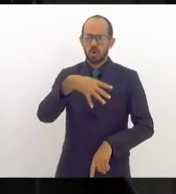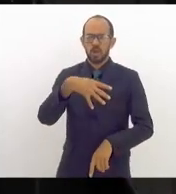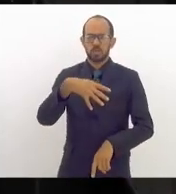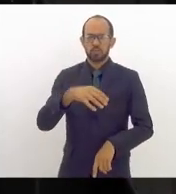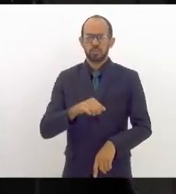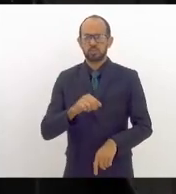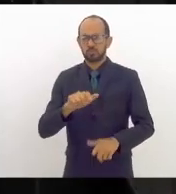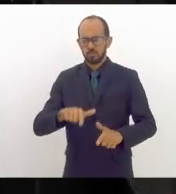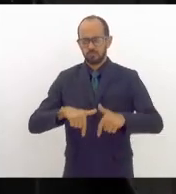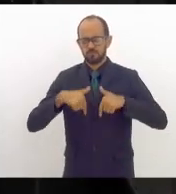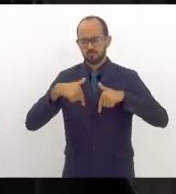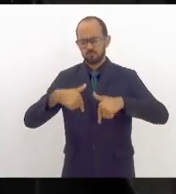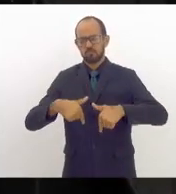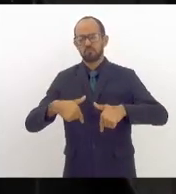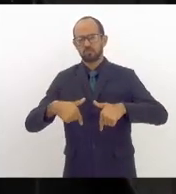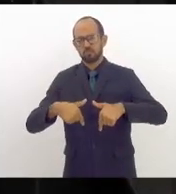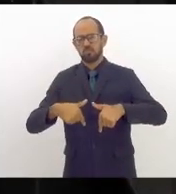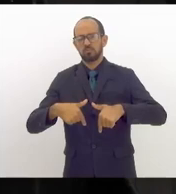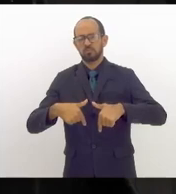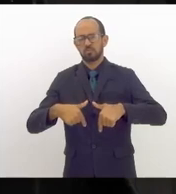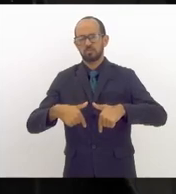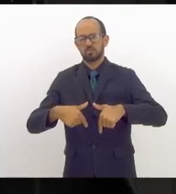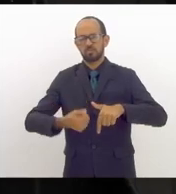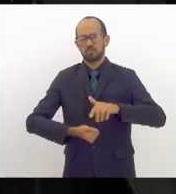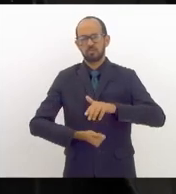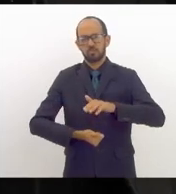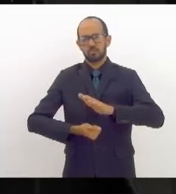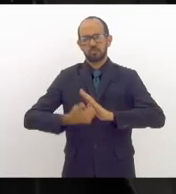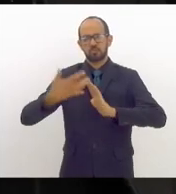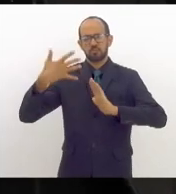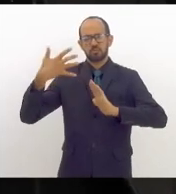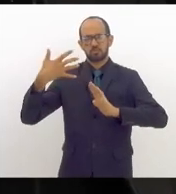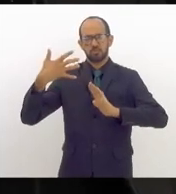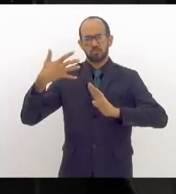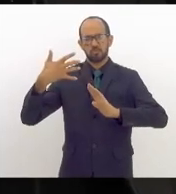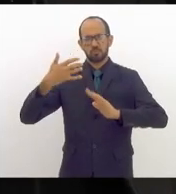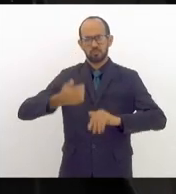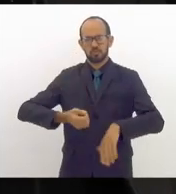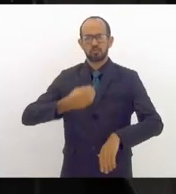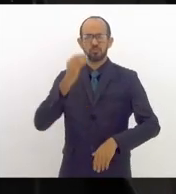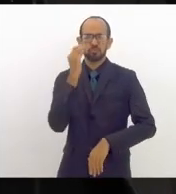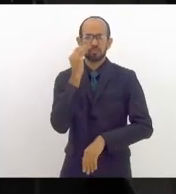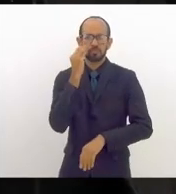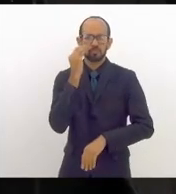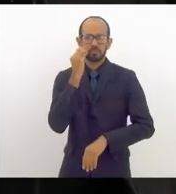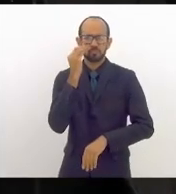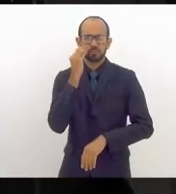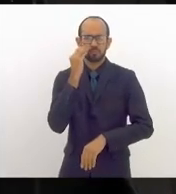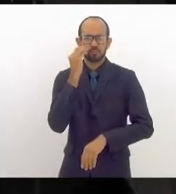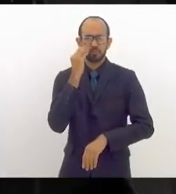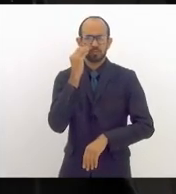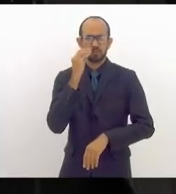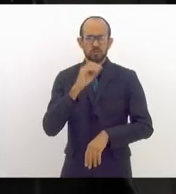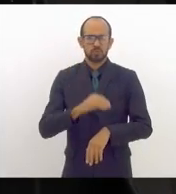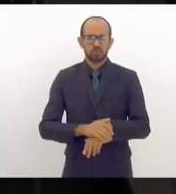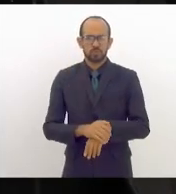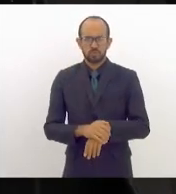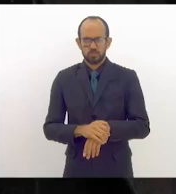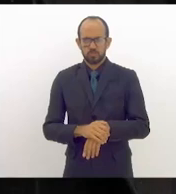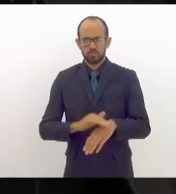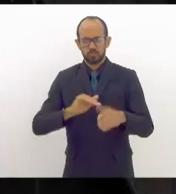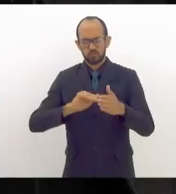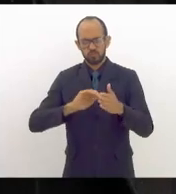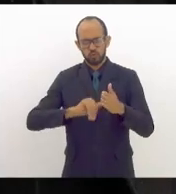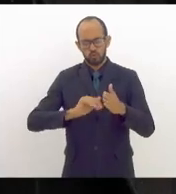para enfrentar inúmeras é tentativas de desqualificação